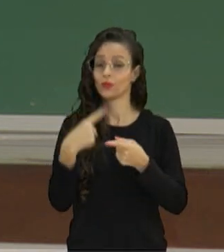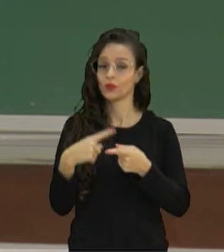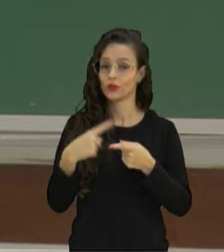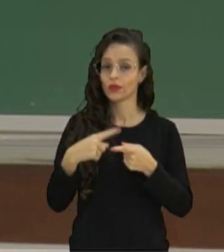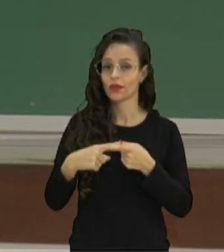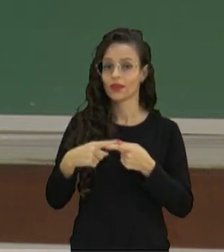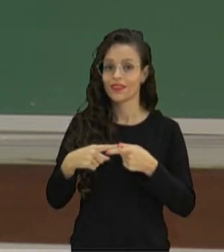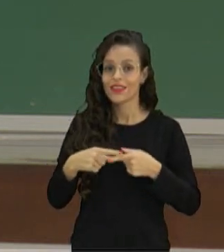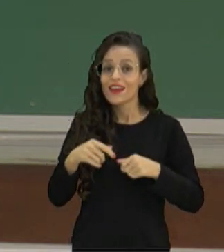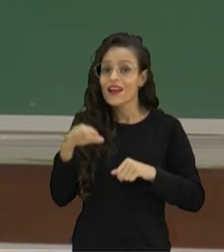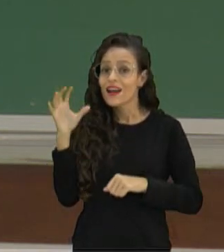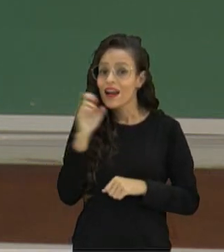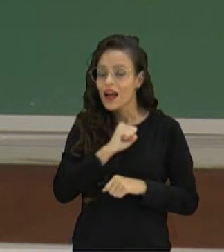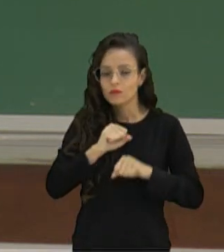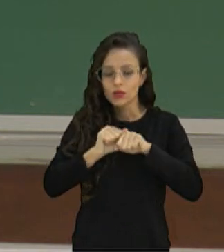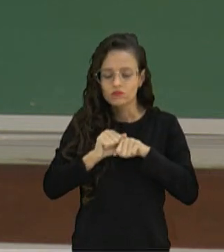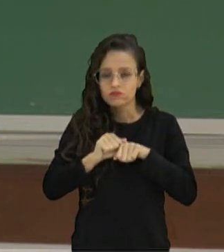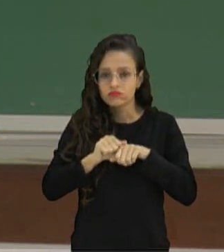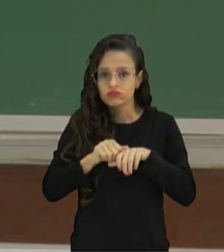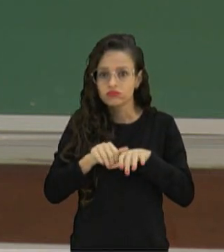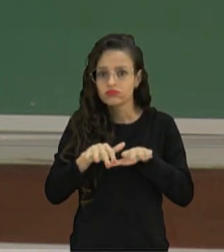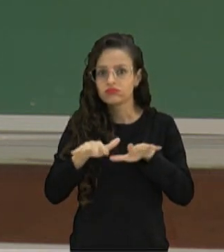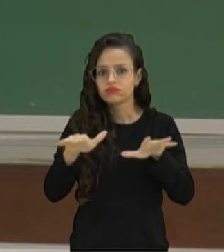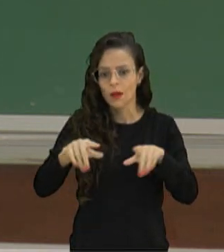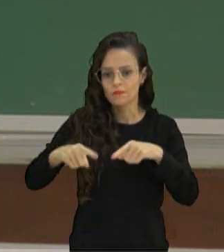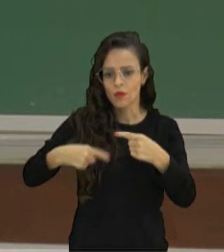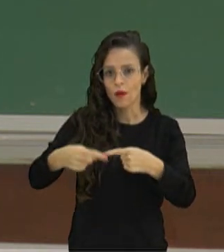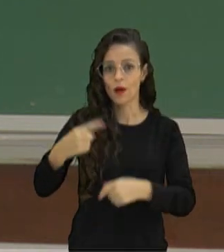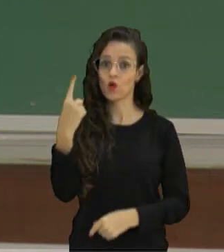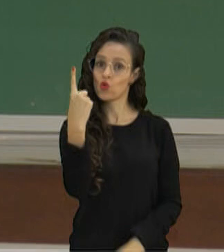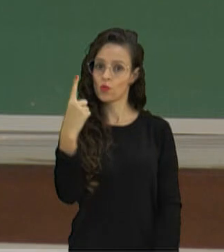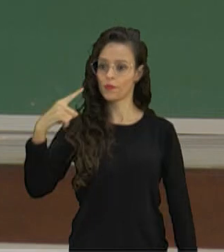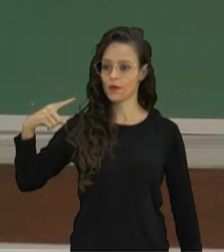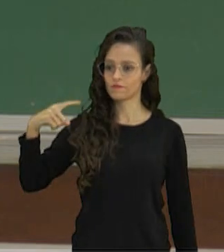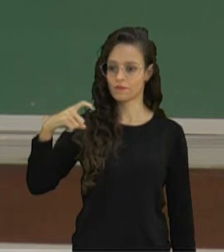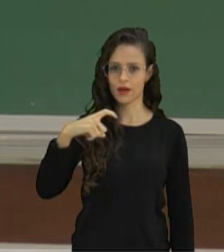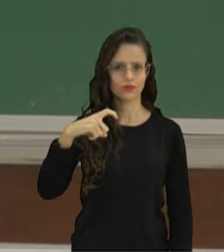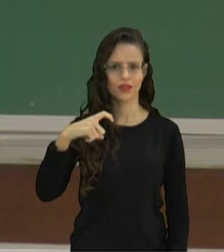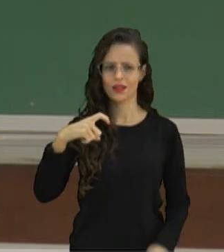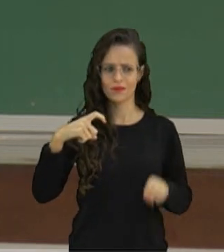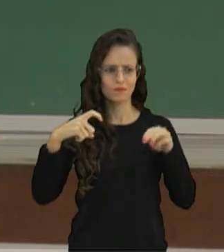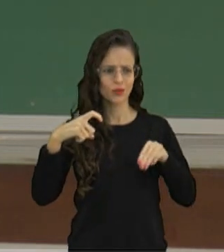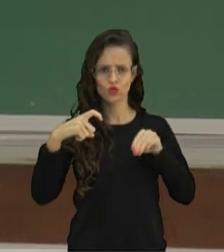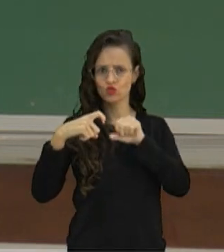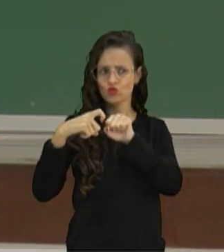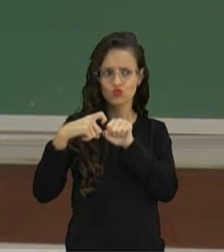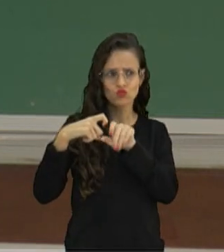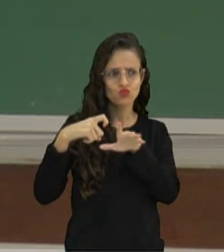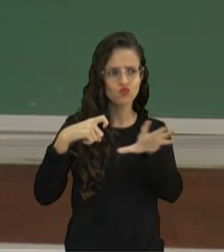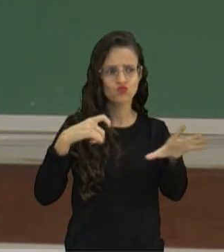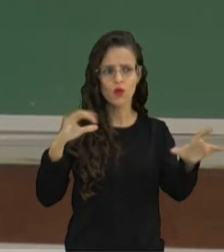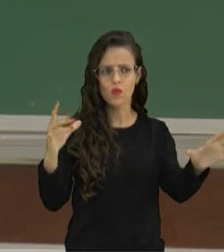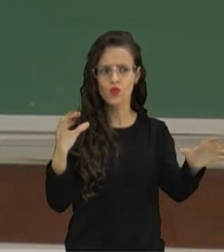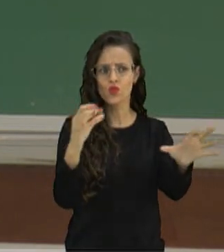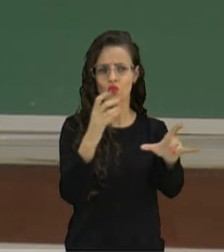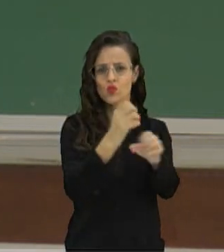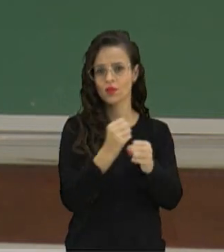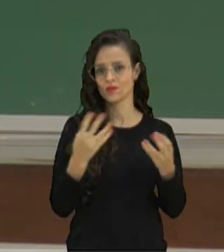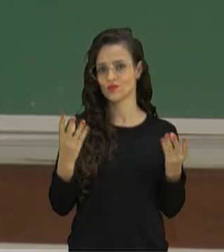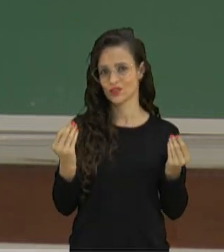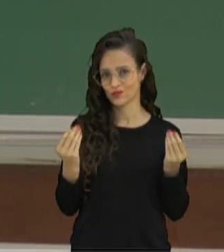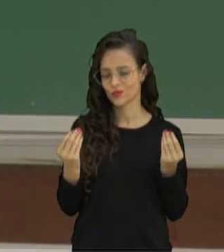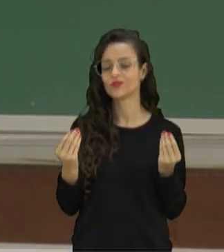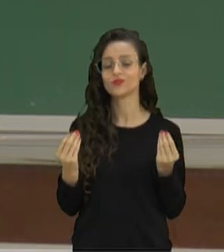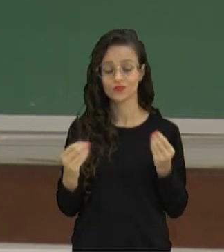elas se reproduzem com muita rapidez e facilidade. Uma bactéria, em questão de minutos, são centenas, em questão de horas, são